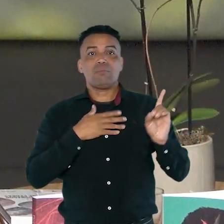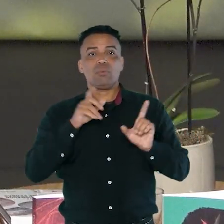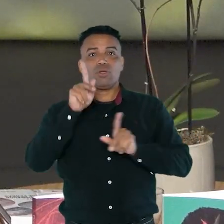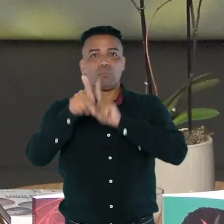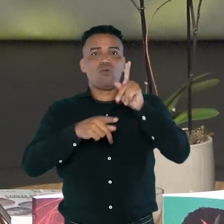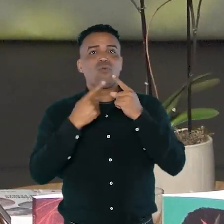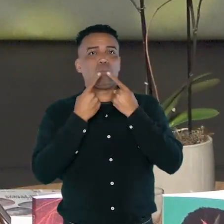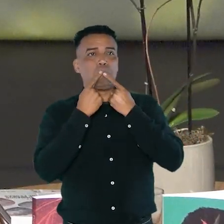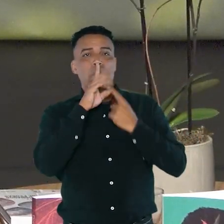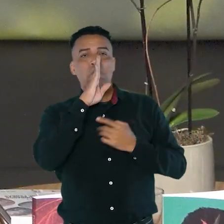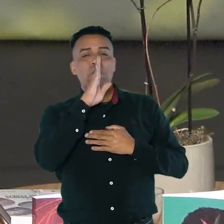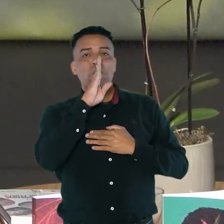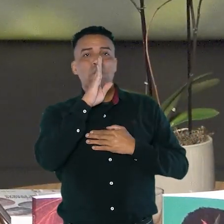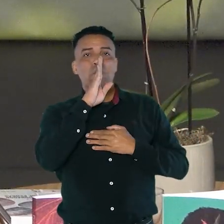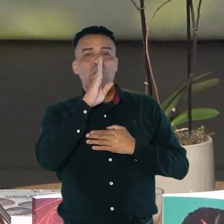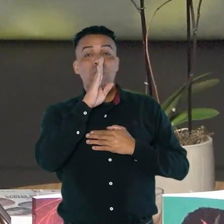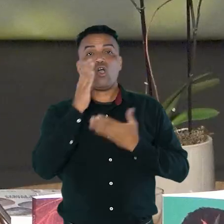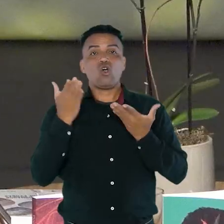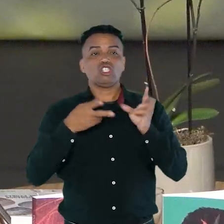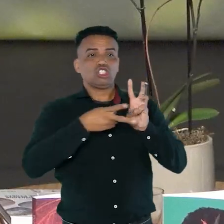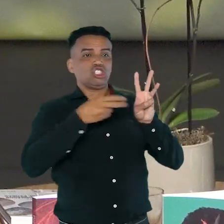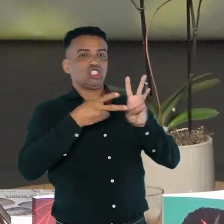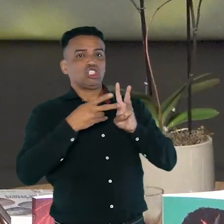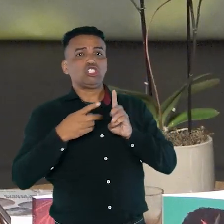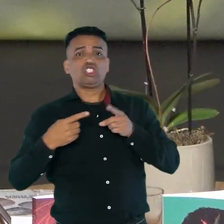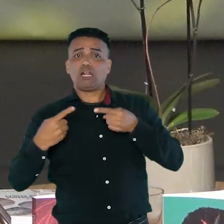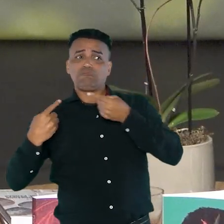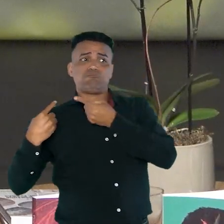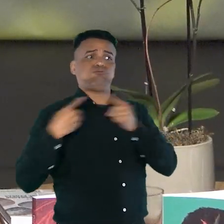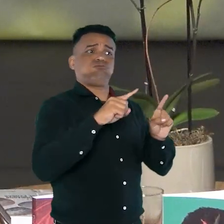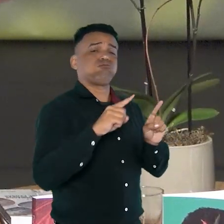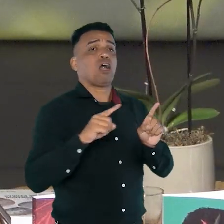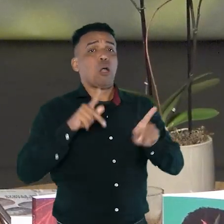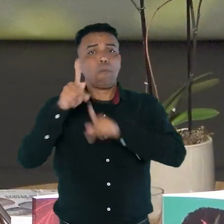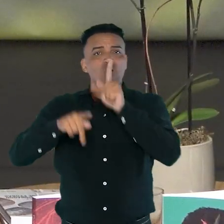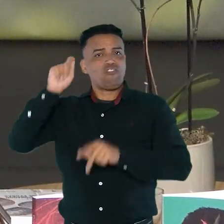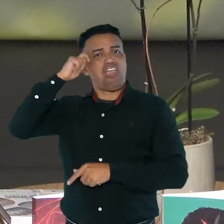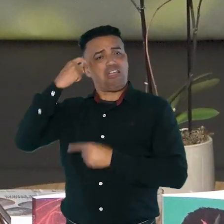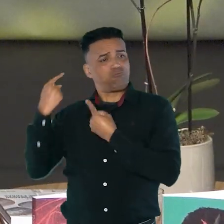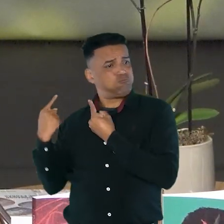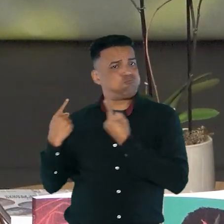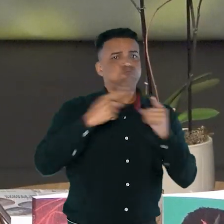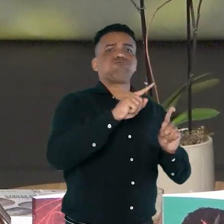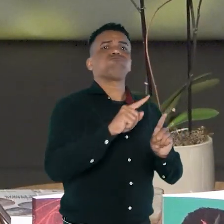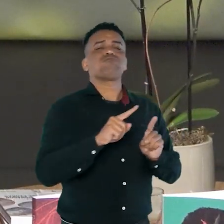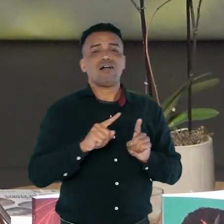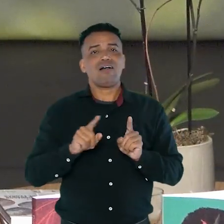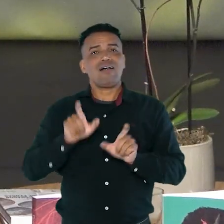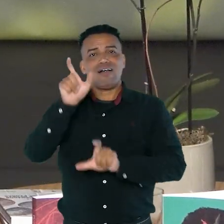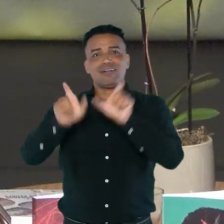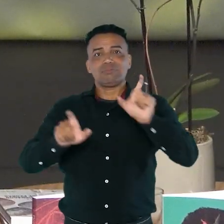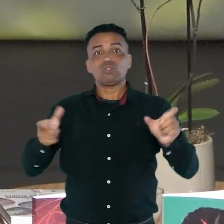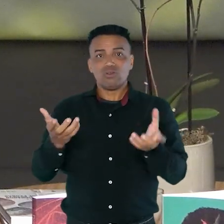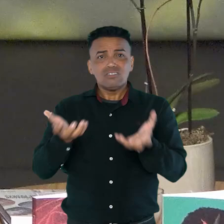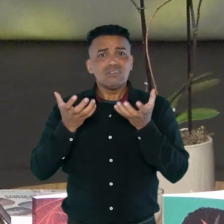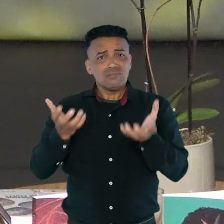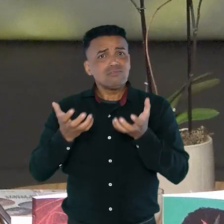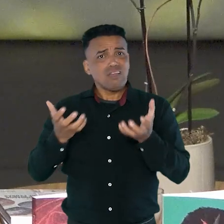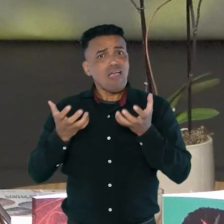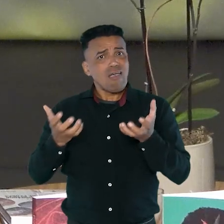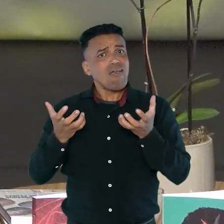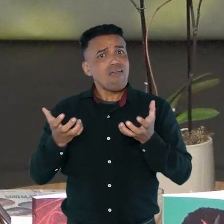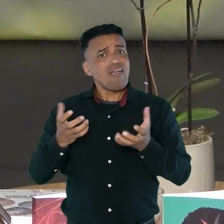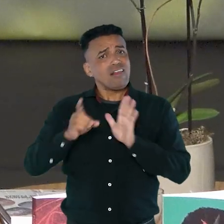reclamava. Hoje os indígenas estão em luta, o povo negro está em luta. As pessoas querem, as